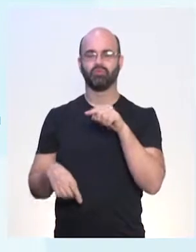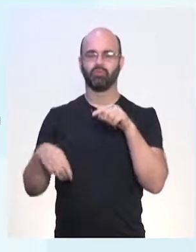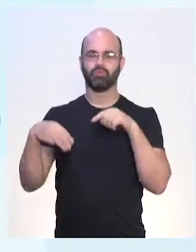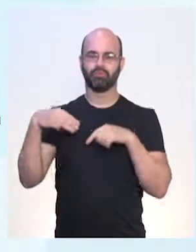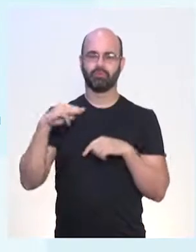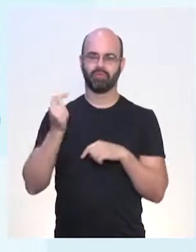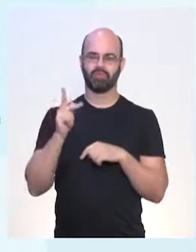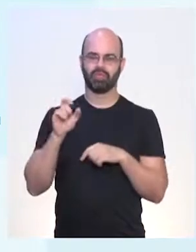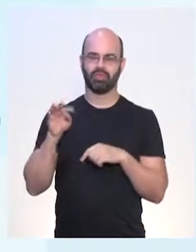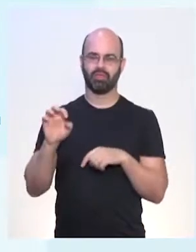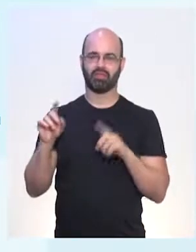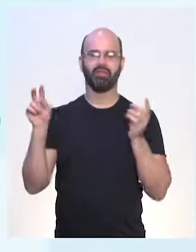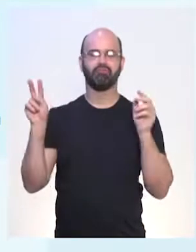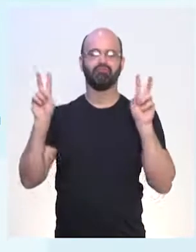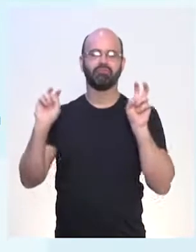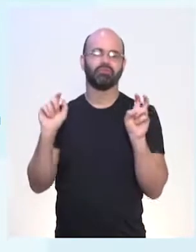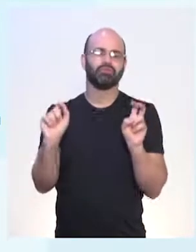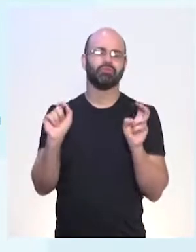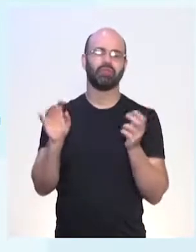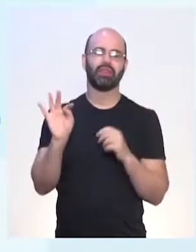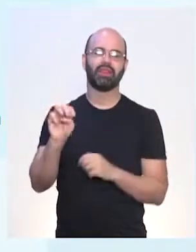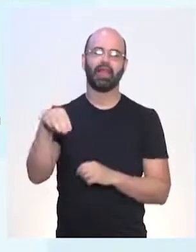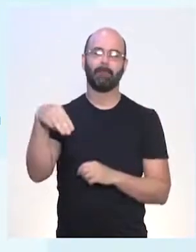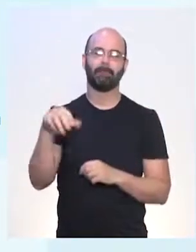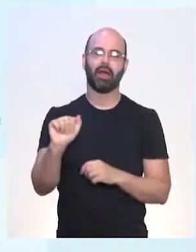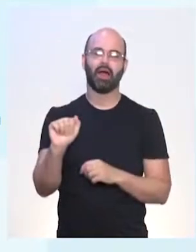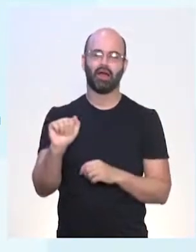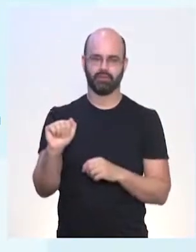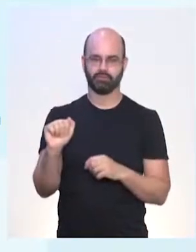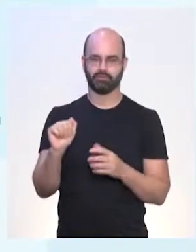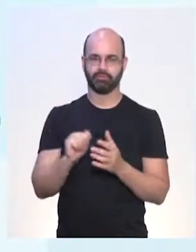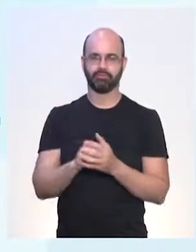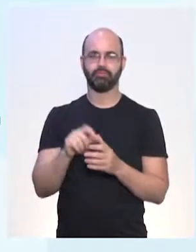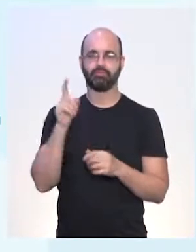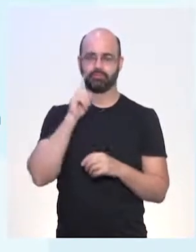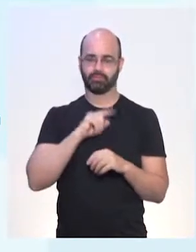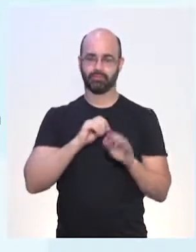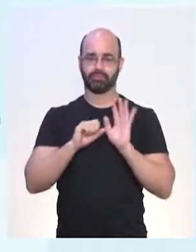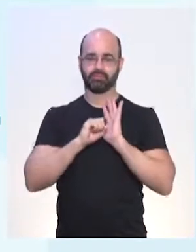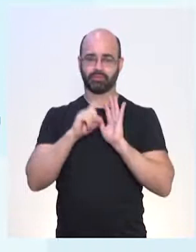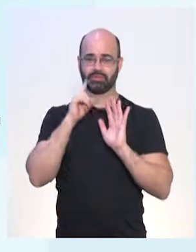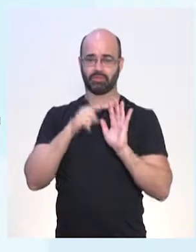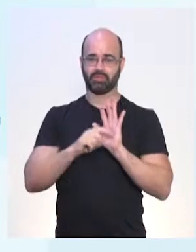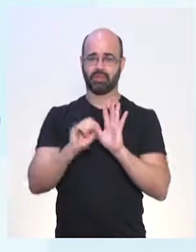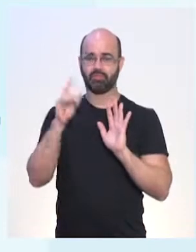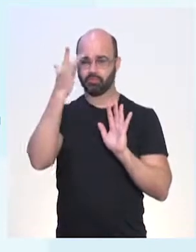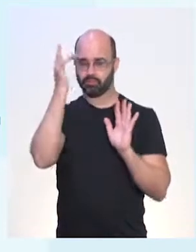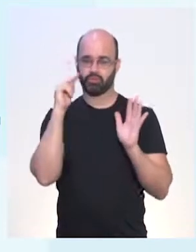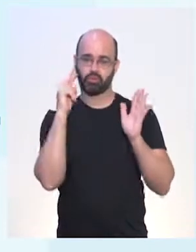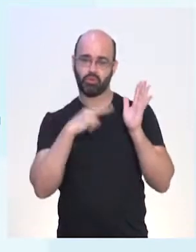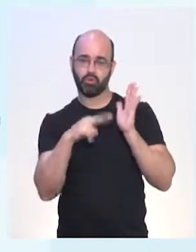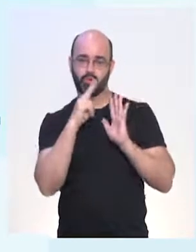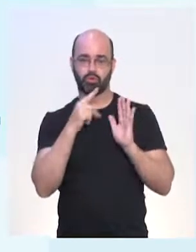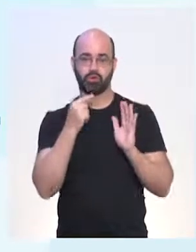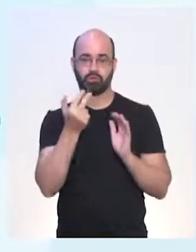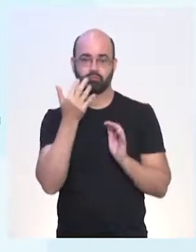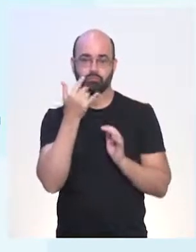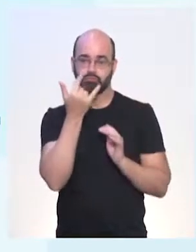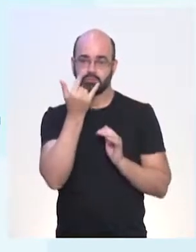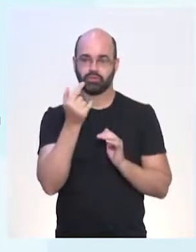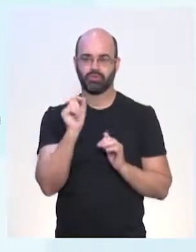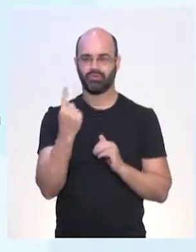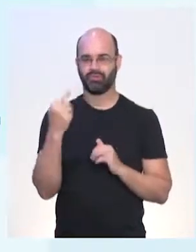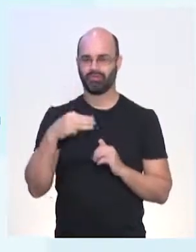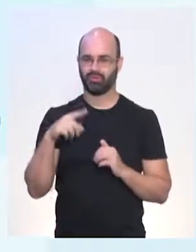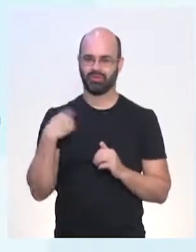manchete? E quais palavras e sinais gráficos o jornalista utilizou para chamar a atenção dos leitores? Vamos lá. 1 minutinho